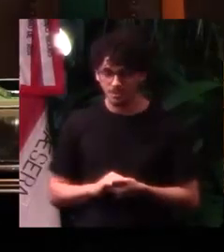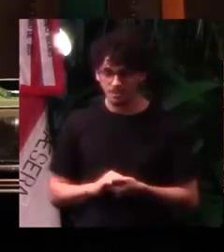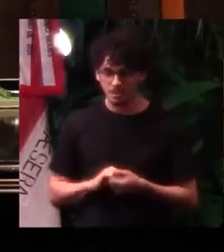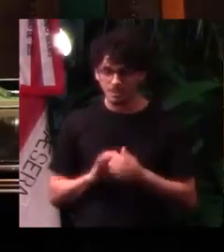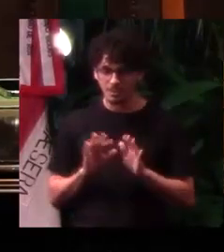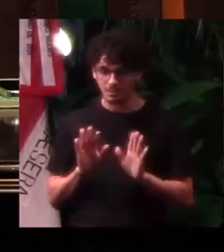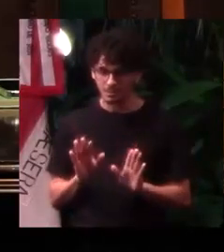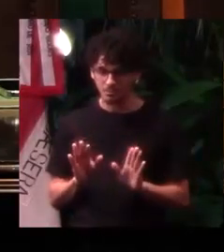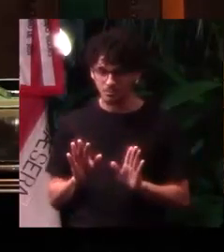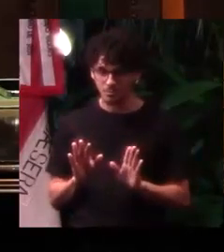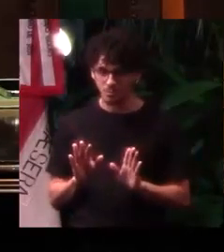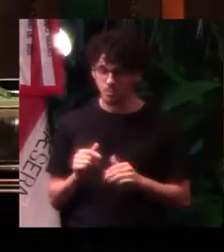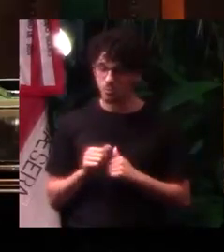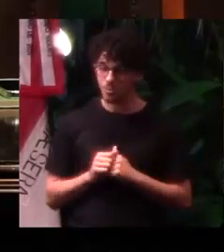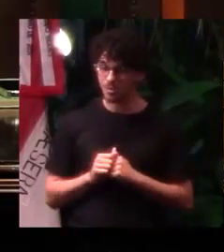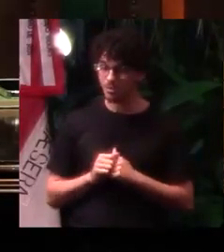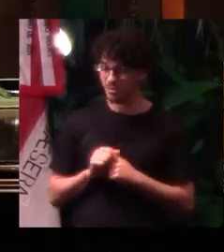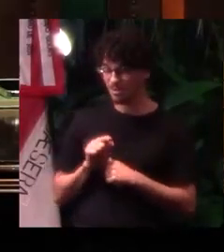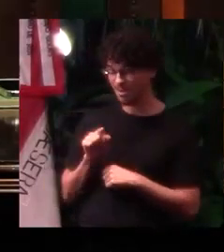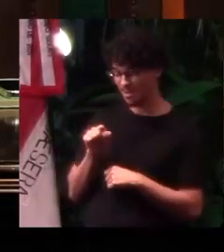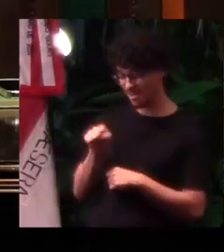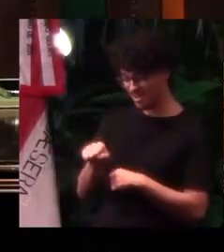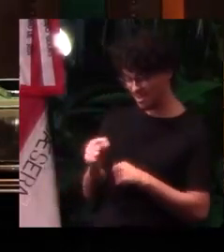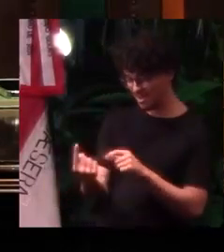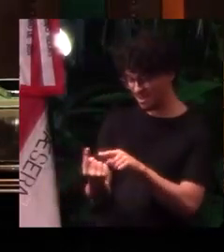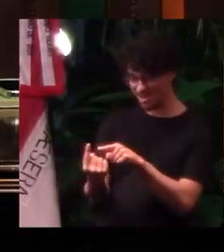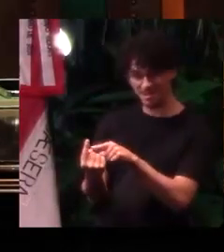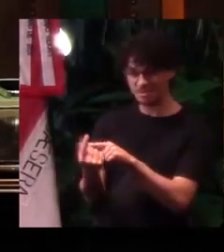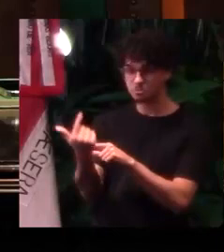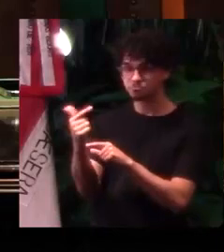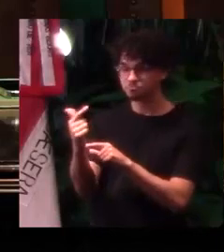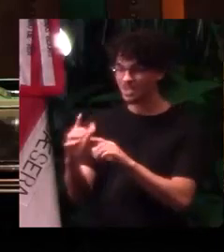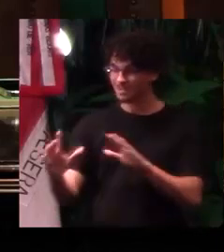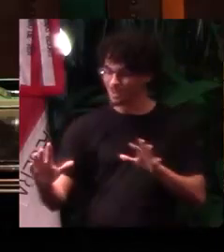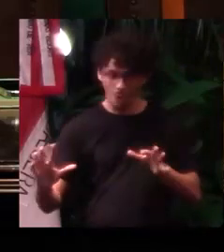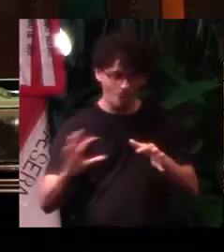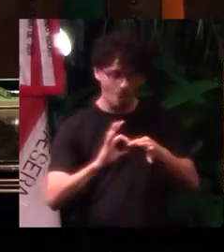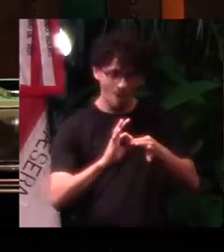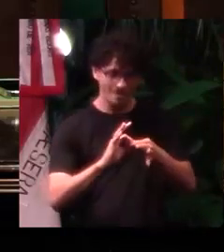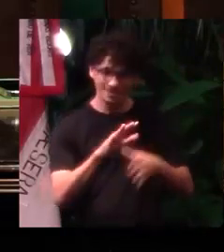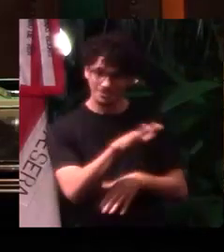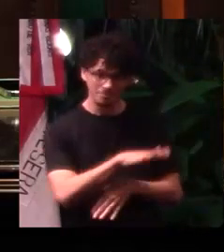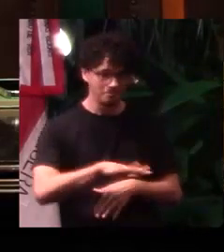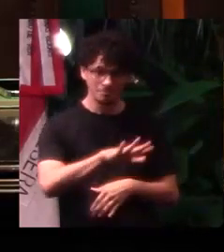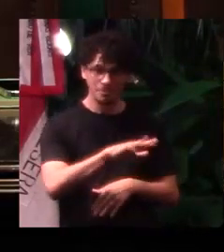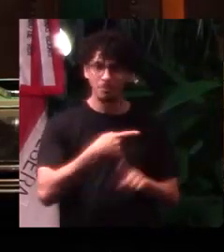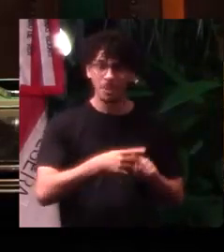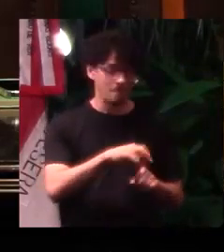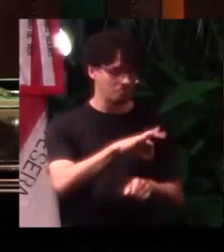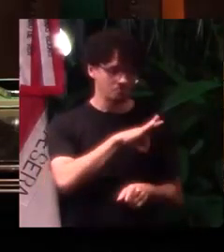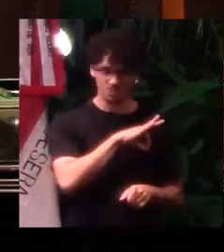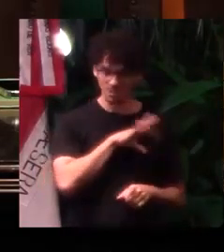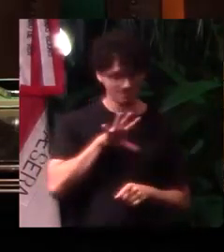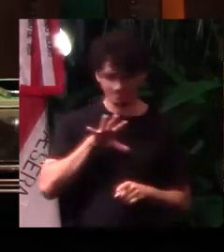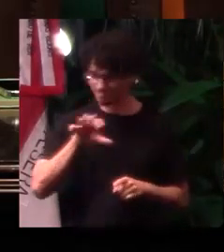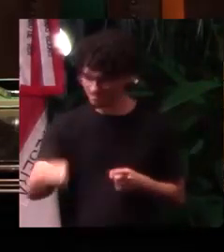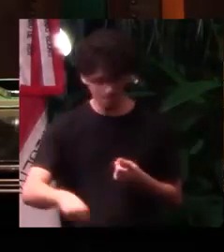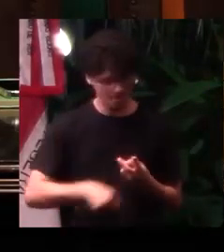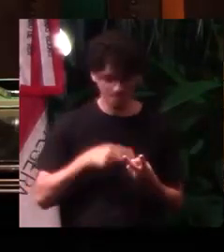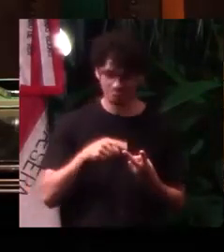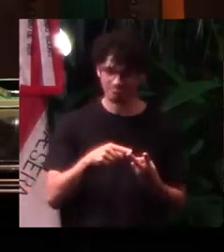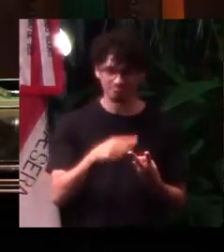tempo, ele não tem mais relações com essa ordem, tanto que a polícia não o pega, né, o padre não